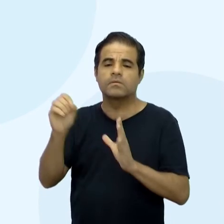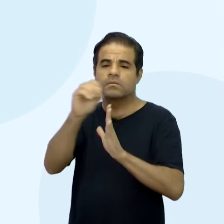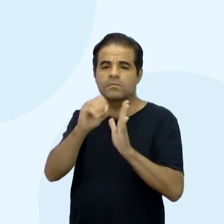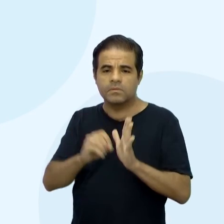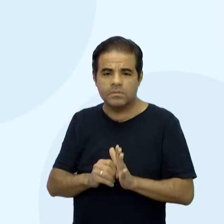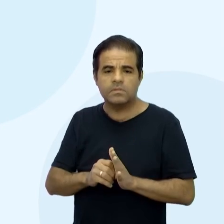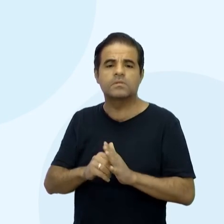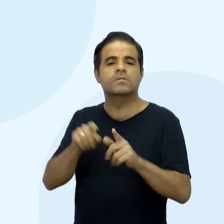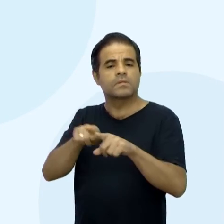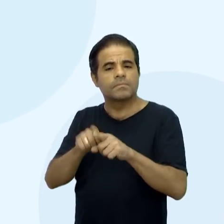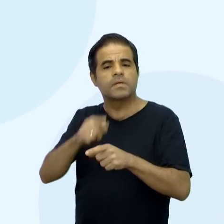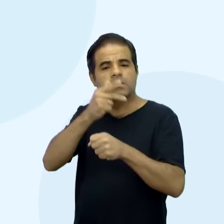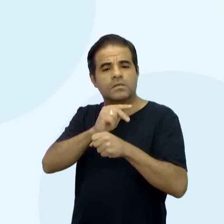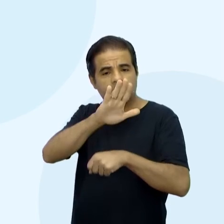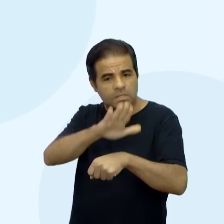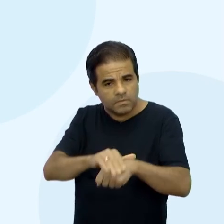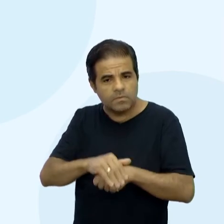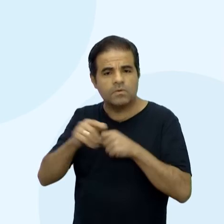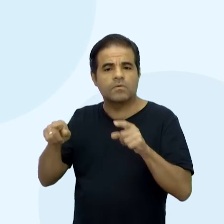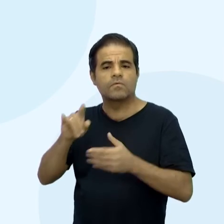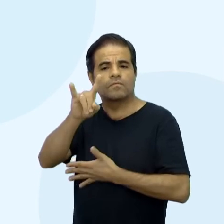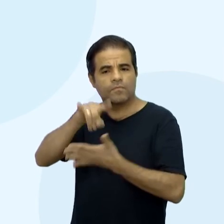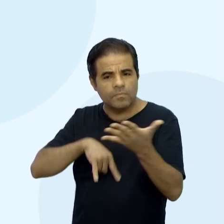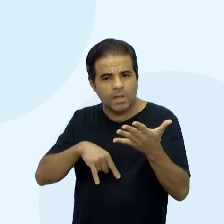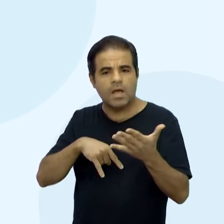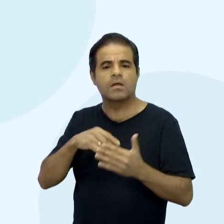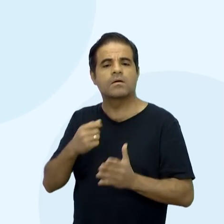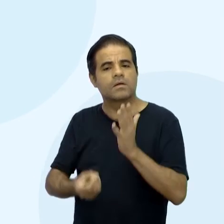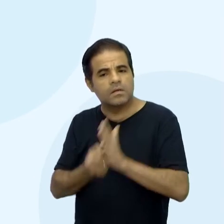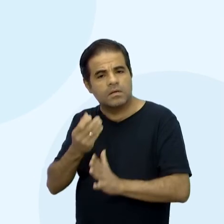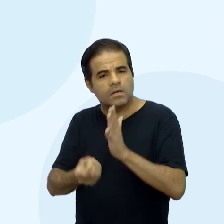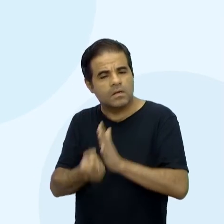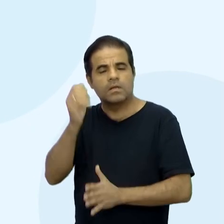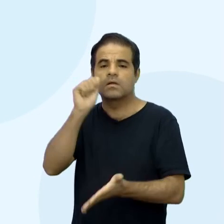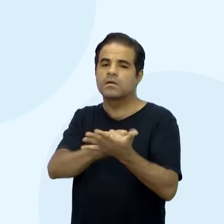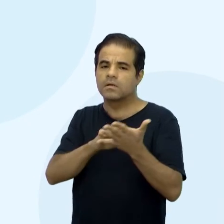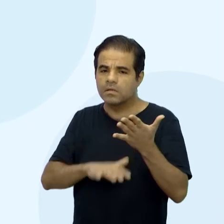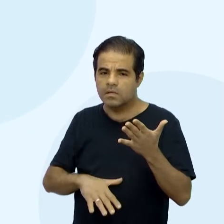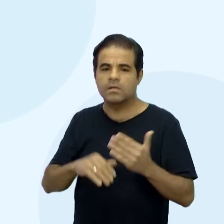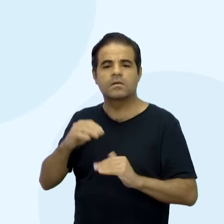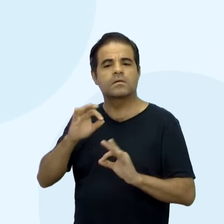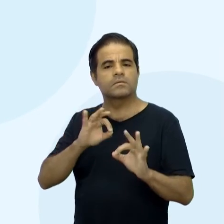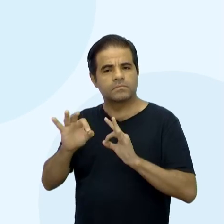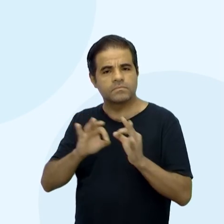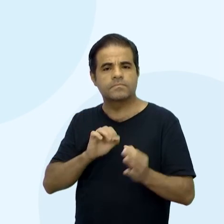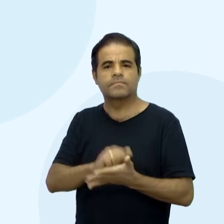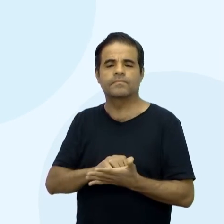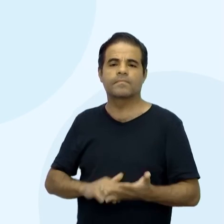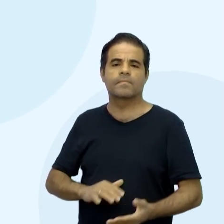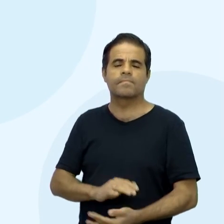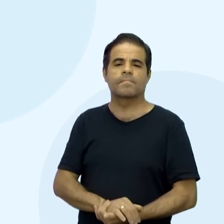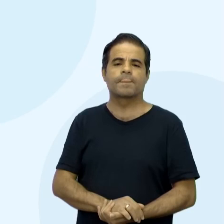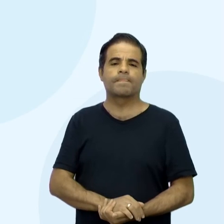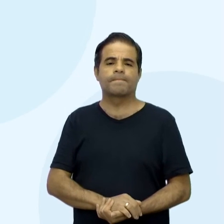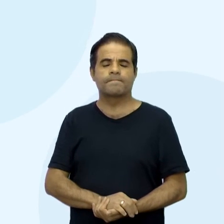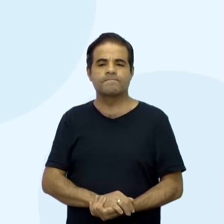do Centro de Mídias, chamadas em vídeo e formulários para a elaboração de